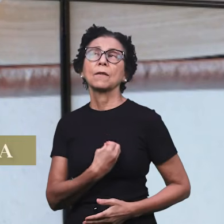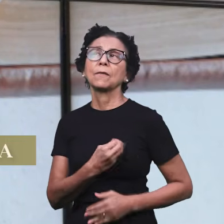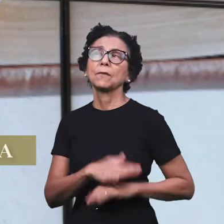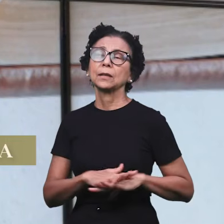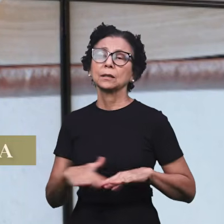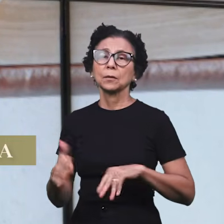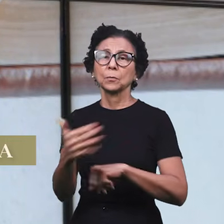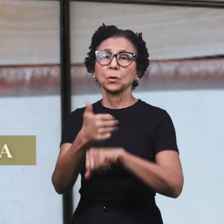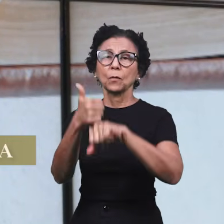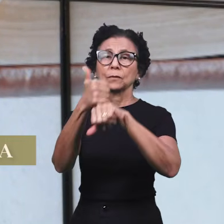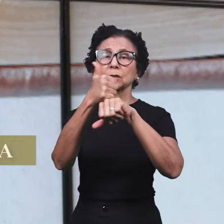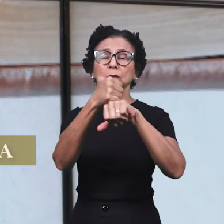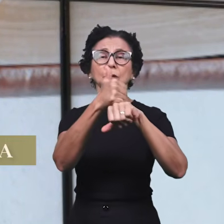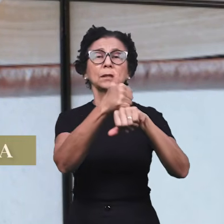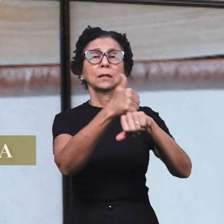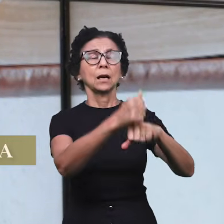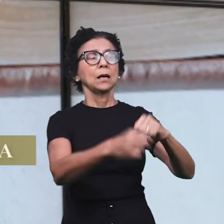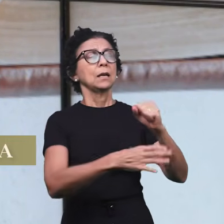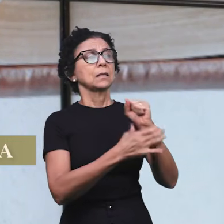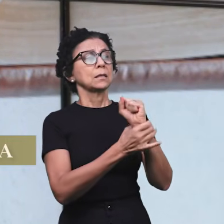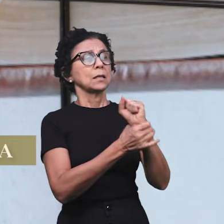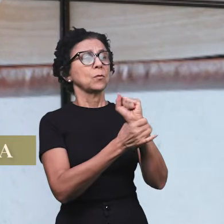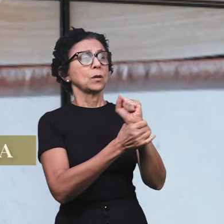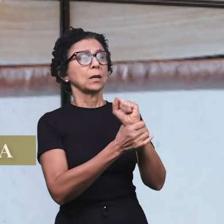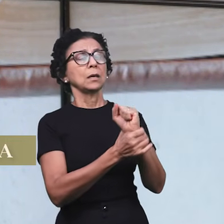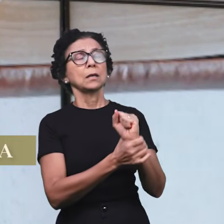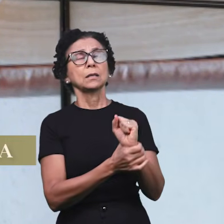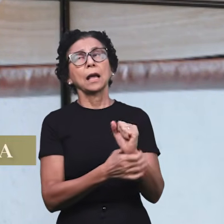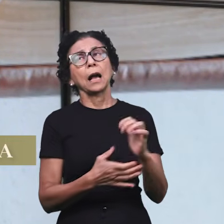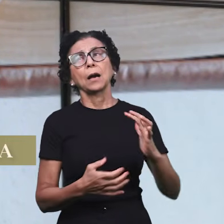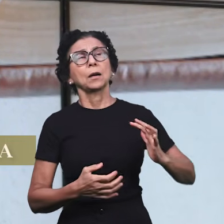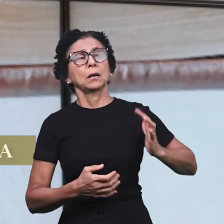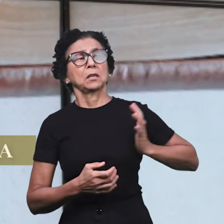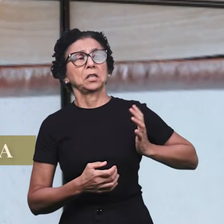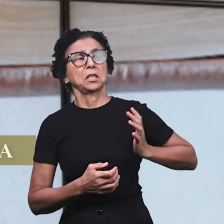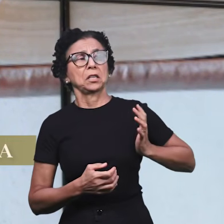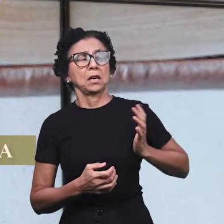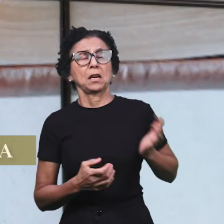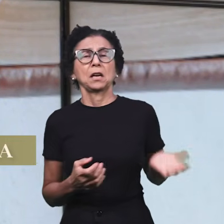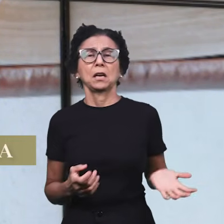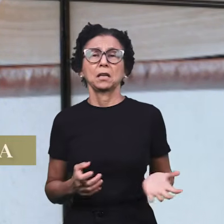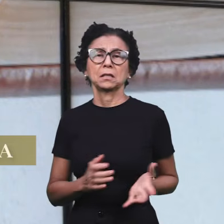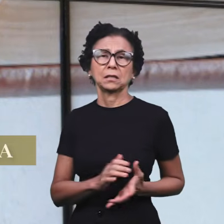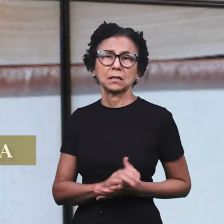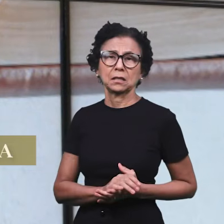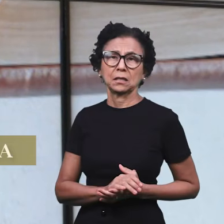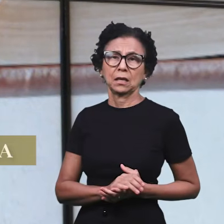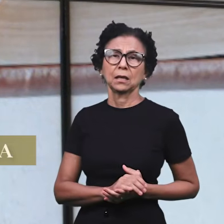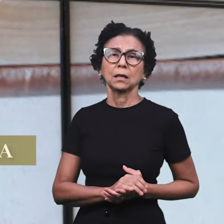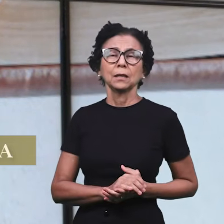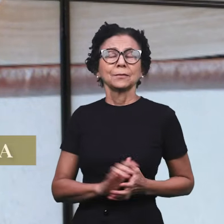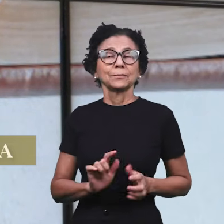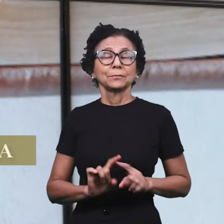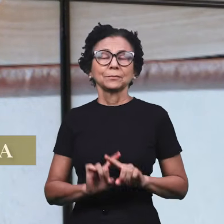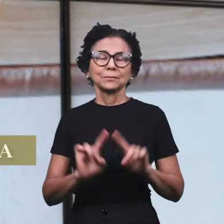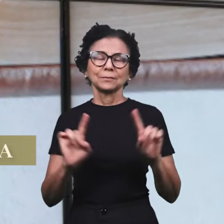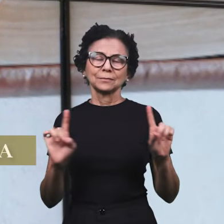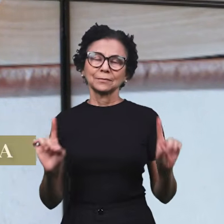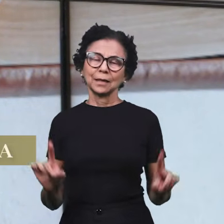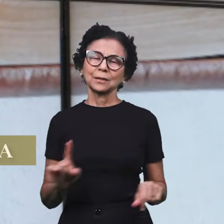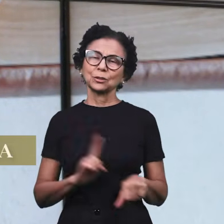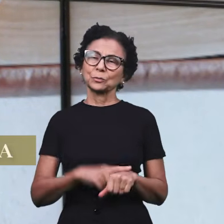vidas, que vêm, as enxurradas, que vêm sobre as nossas vidas, que nós nos sentimos